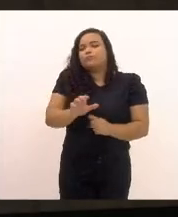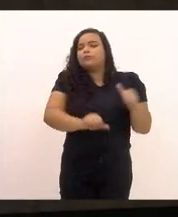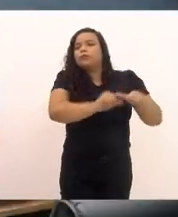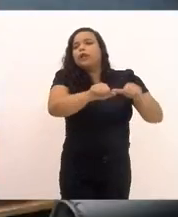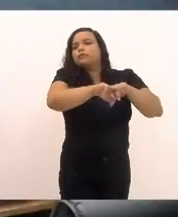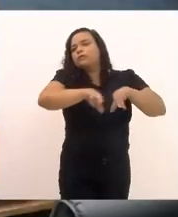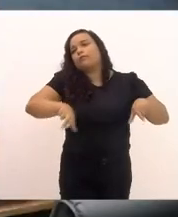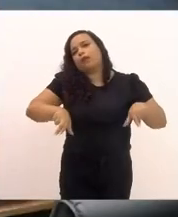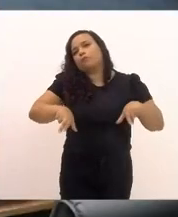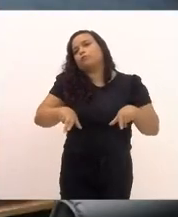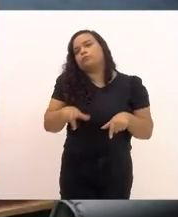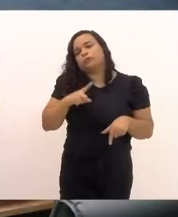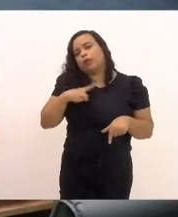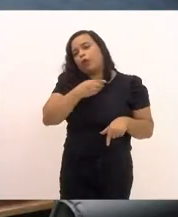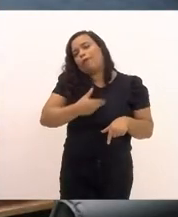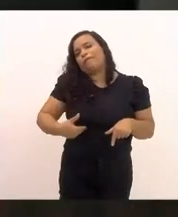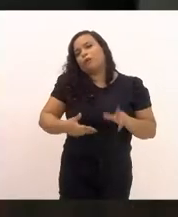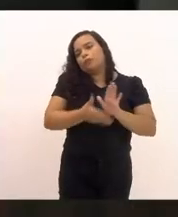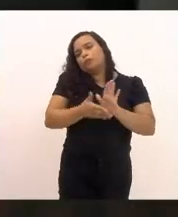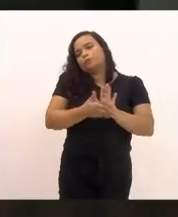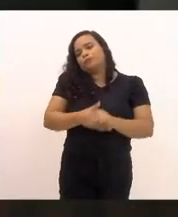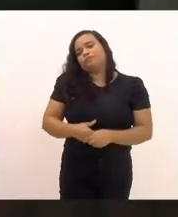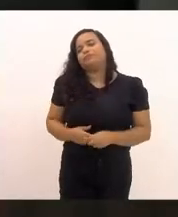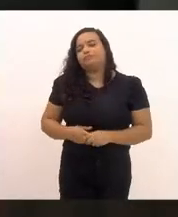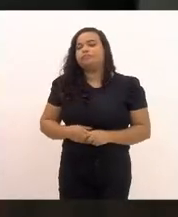governo. Obrigada, deputado.